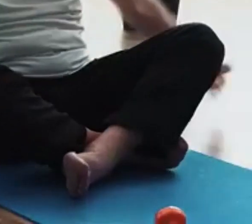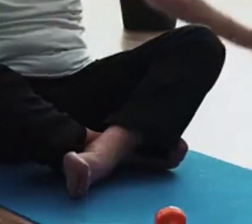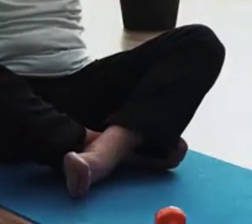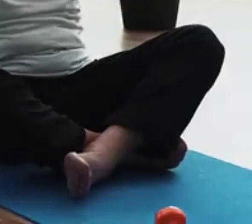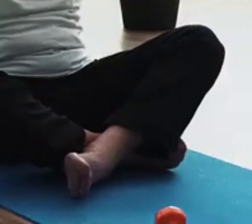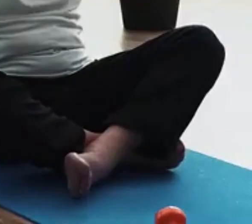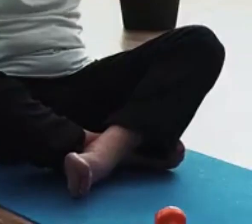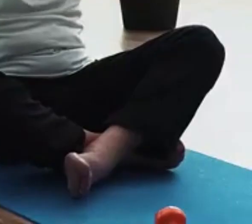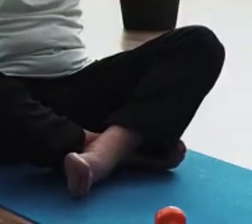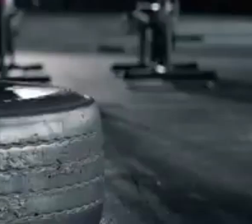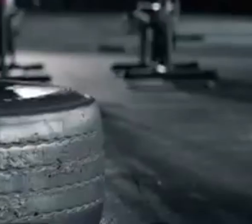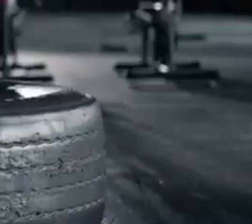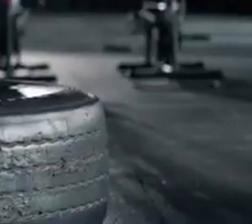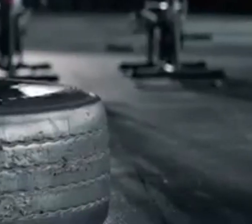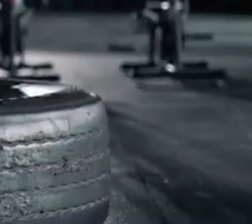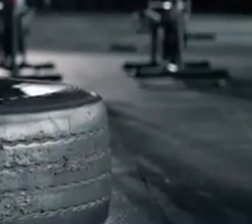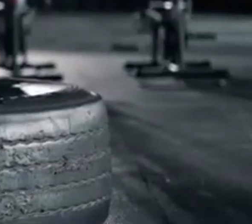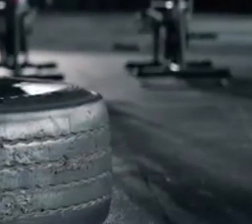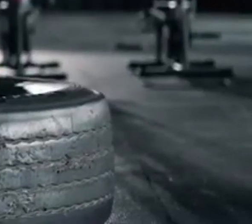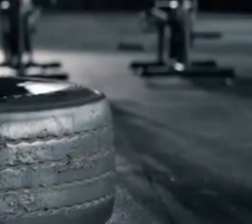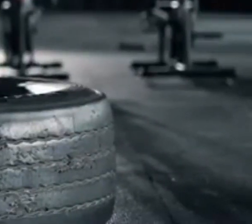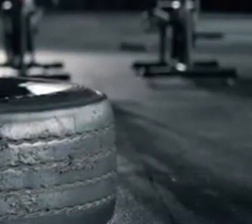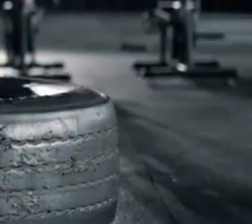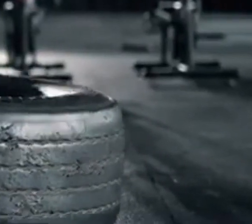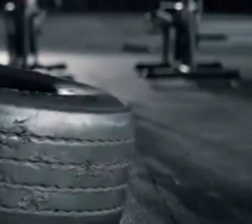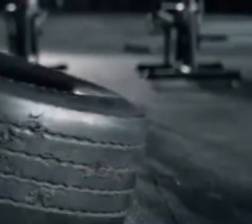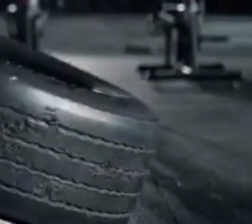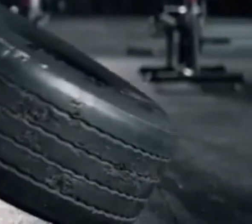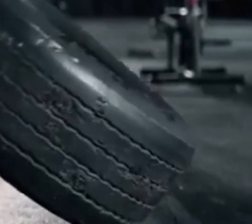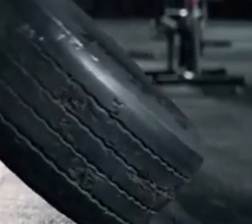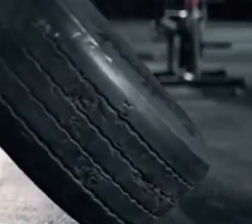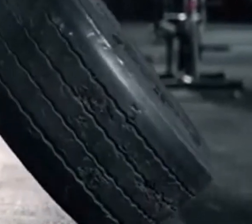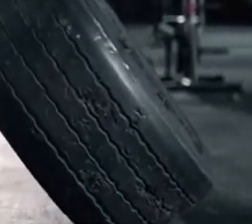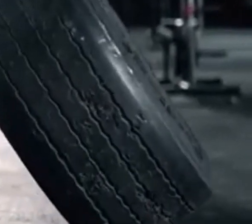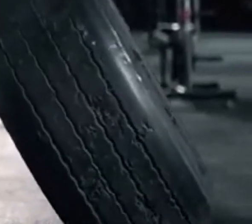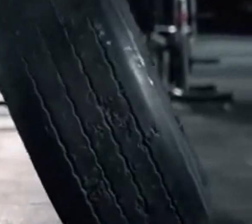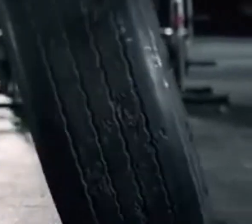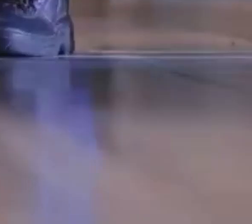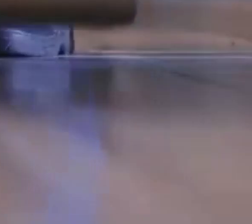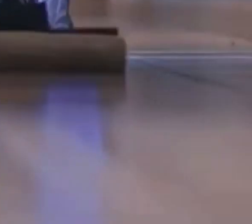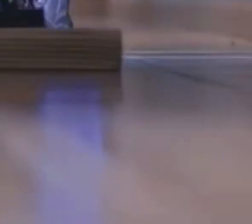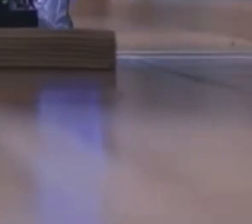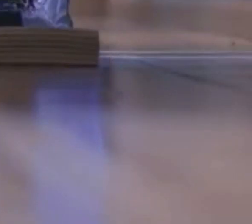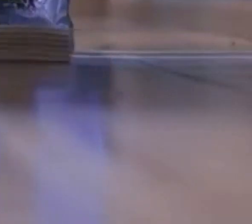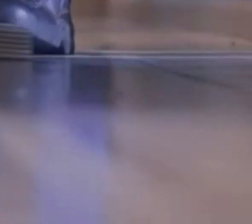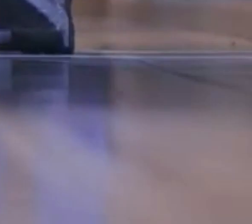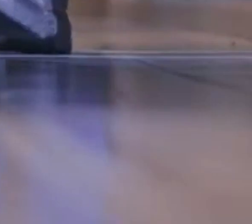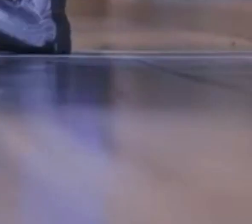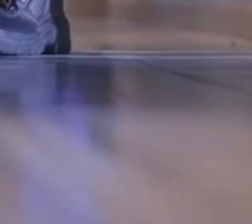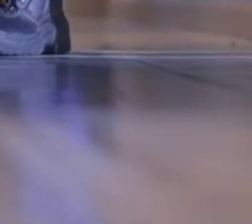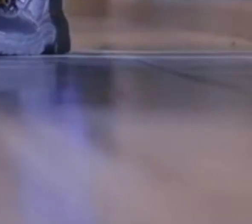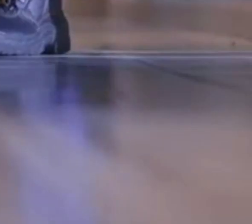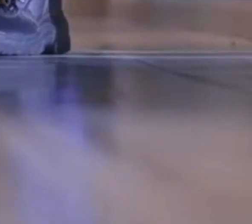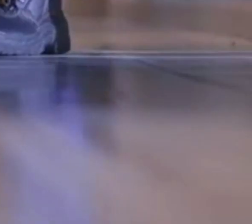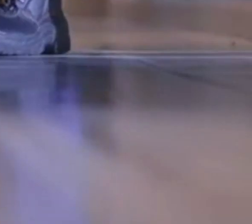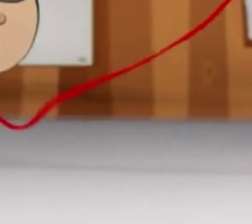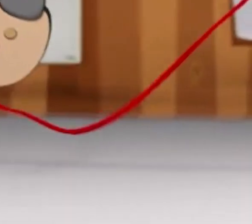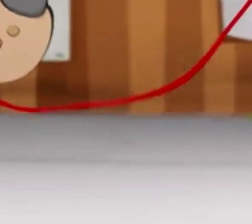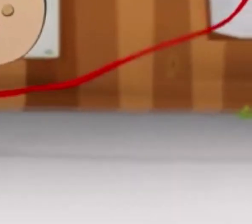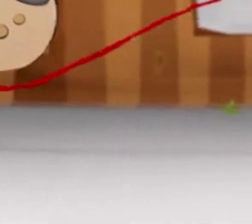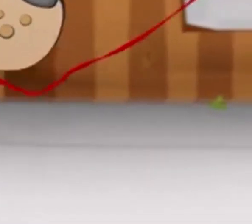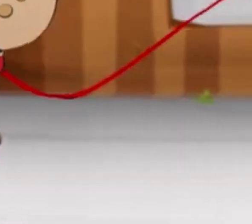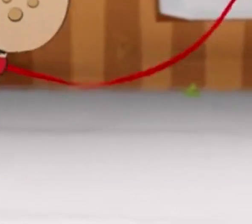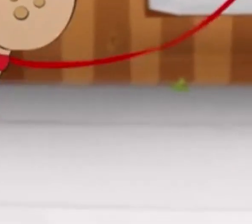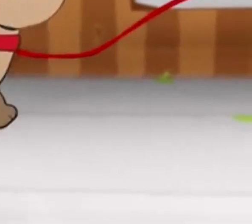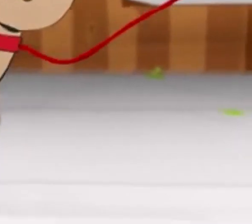idade. Fazer uma atividade física não quer dizer que precise praticar algum esporte. Atividades como limpar a casa,